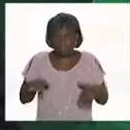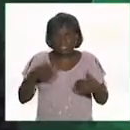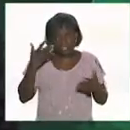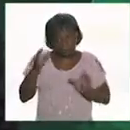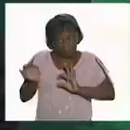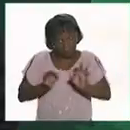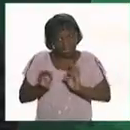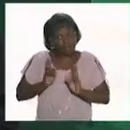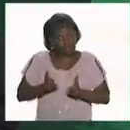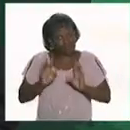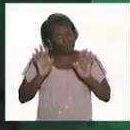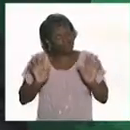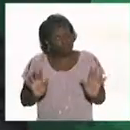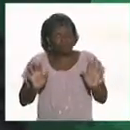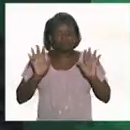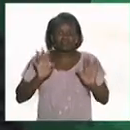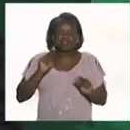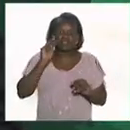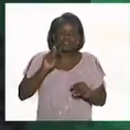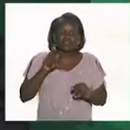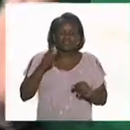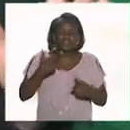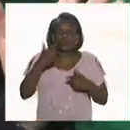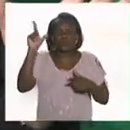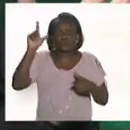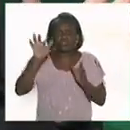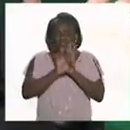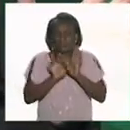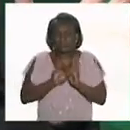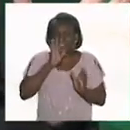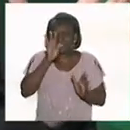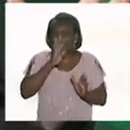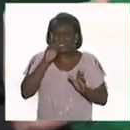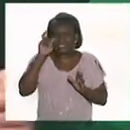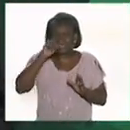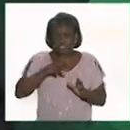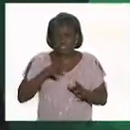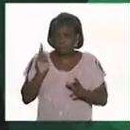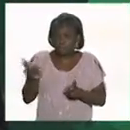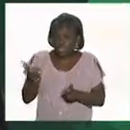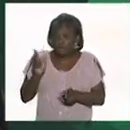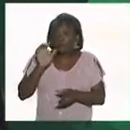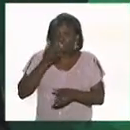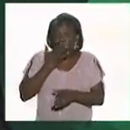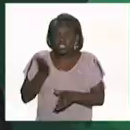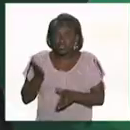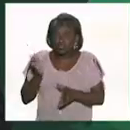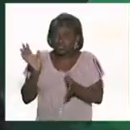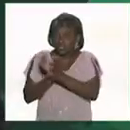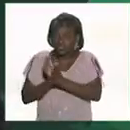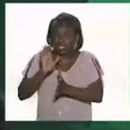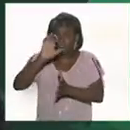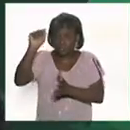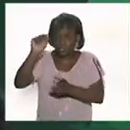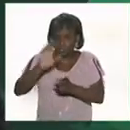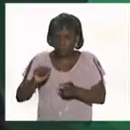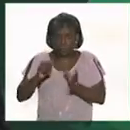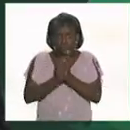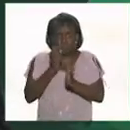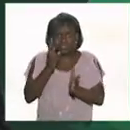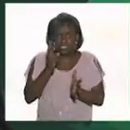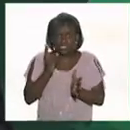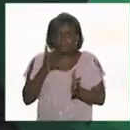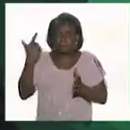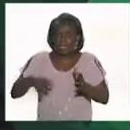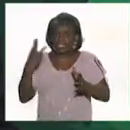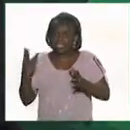se seguir o planejamento. Mas você já criou uma outra fórmula meio absurda. Se o mesmo time for campeão de 2 turnos...